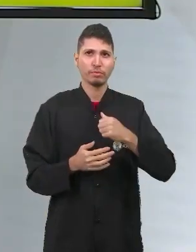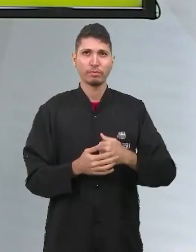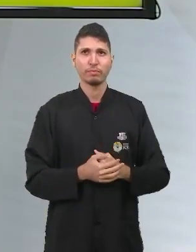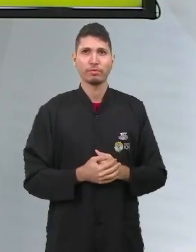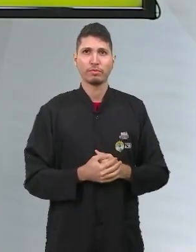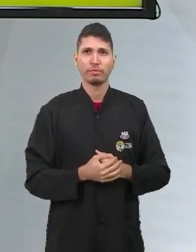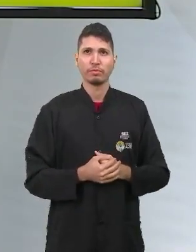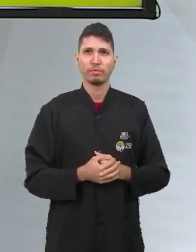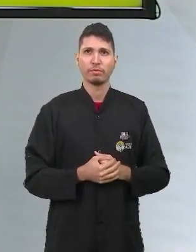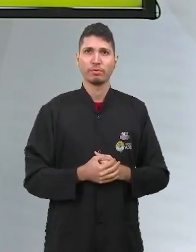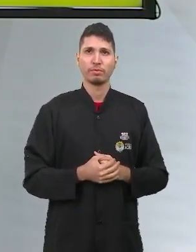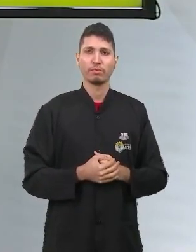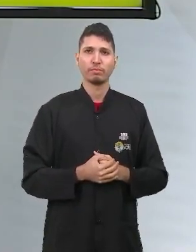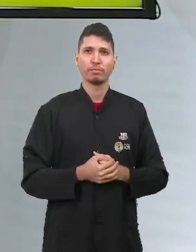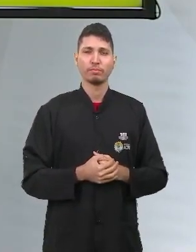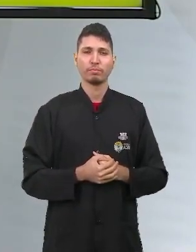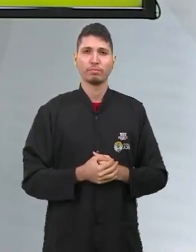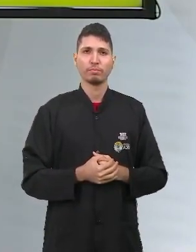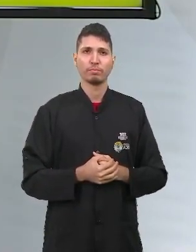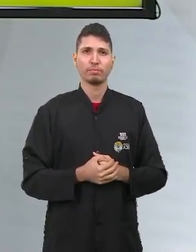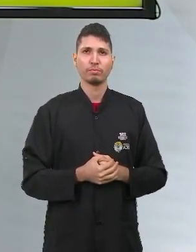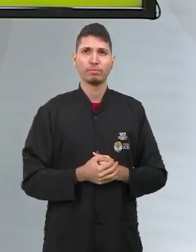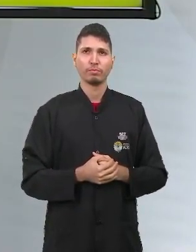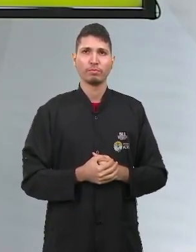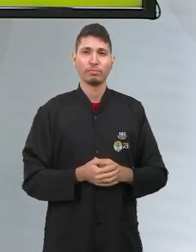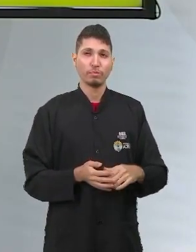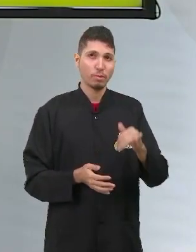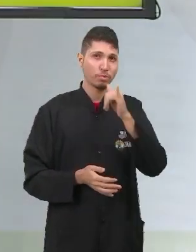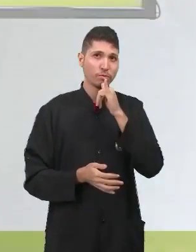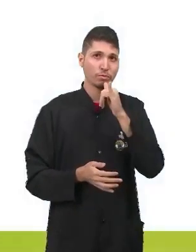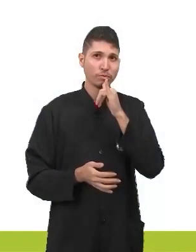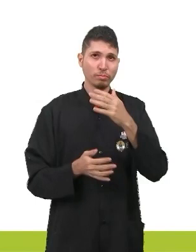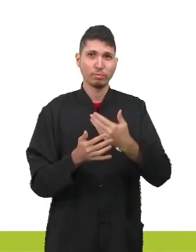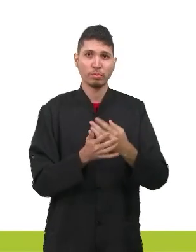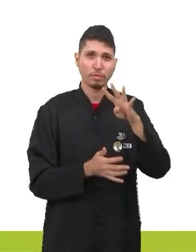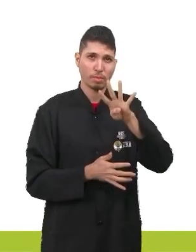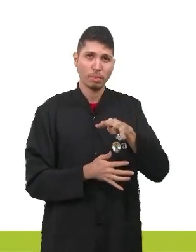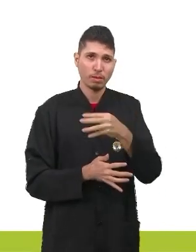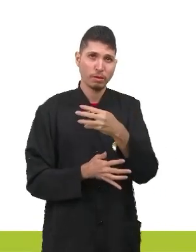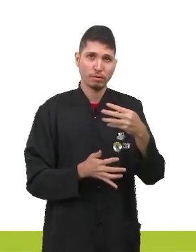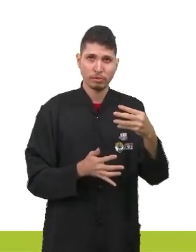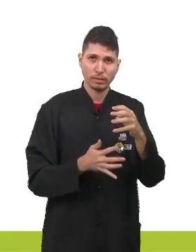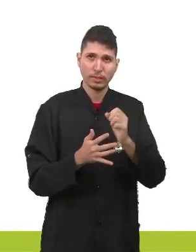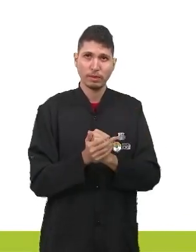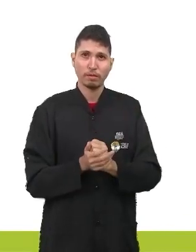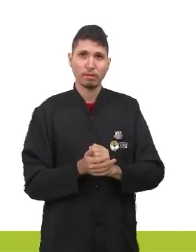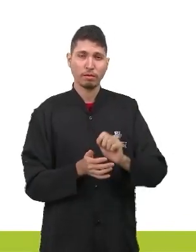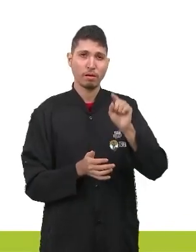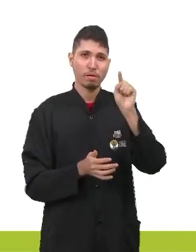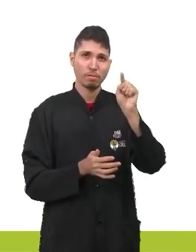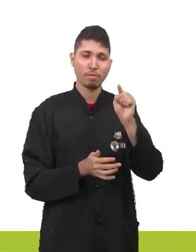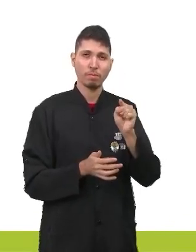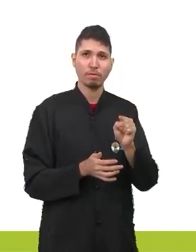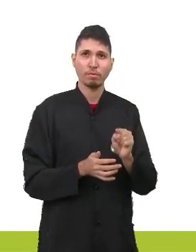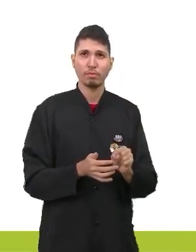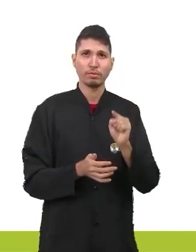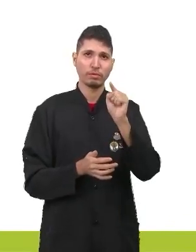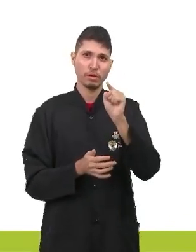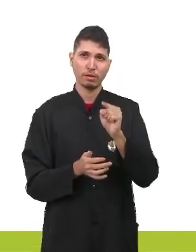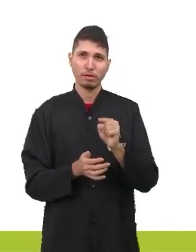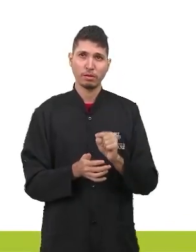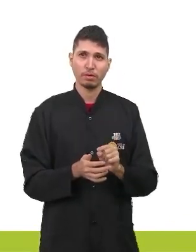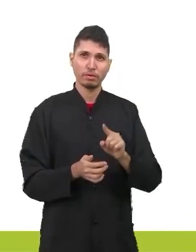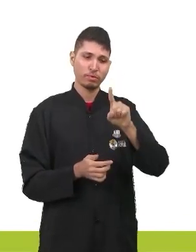importante a gente verificar também uma aplicação, né? A gente tem um exemplo aqui de construção, você pode ir pela tabela atribuindo valores, né? E a gente vai gerar um